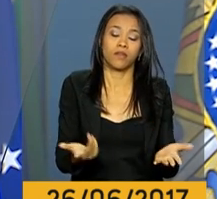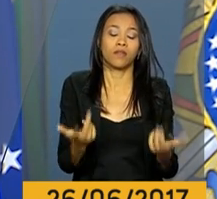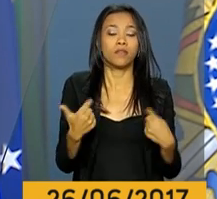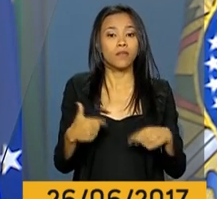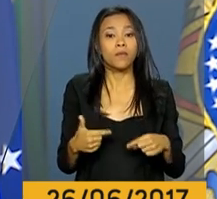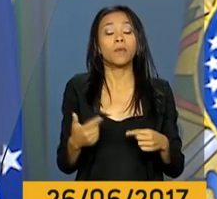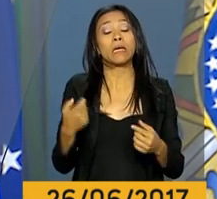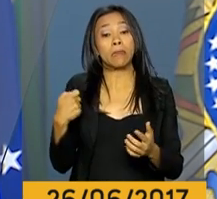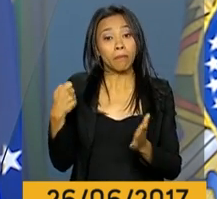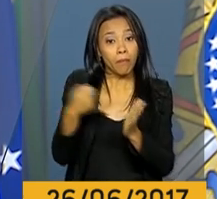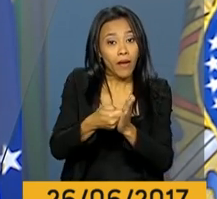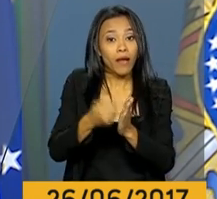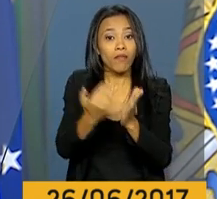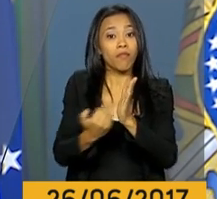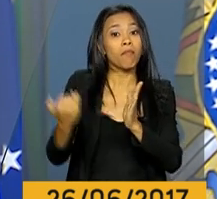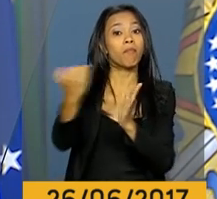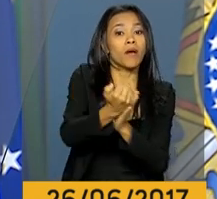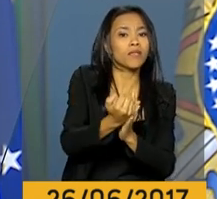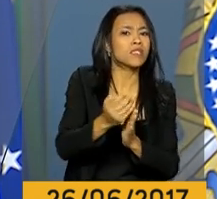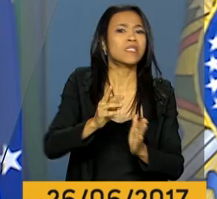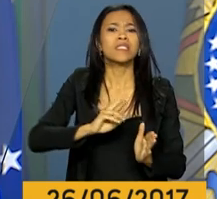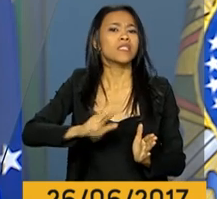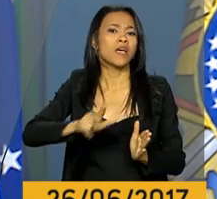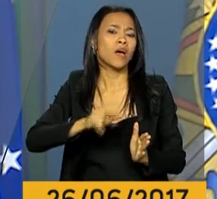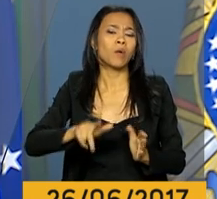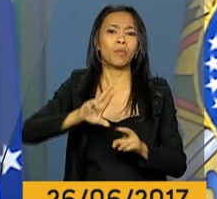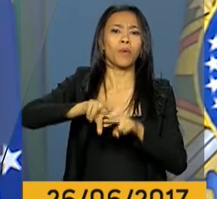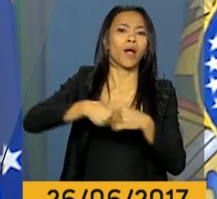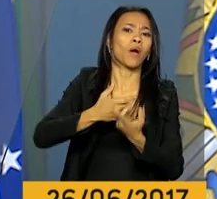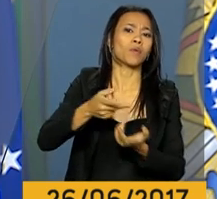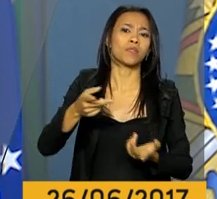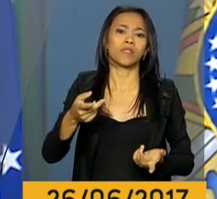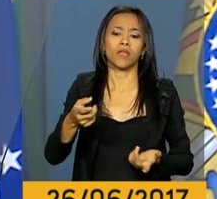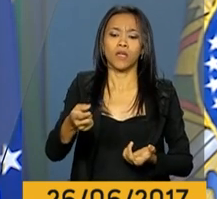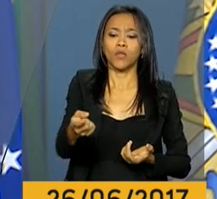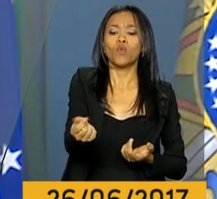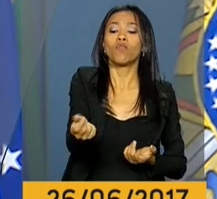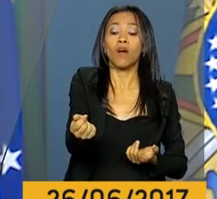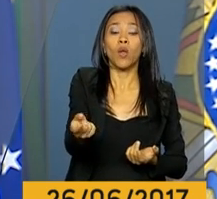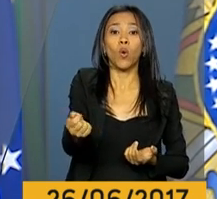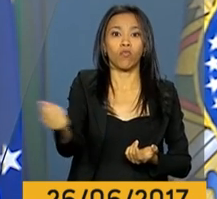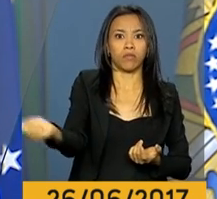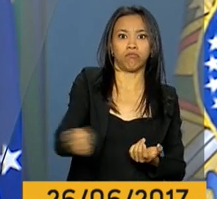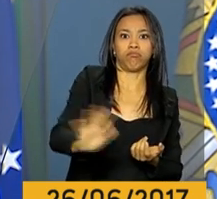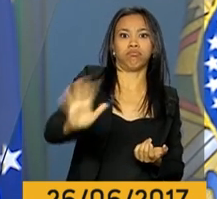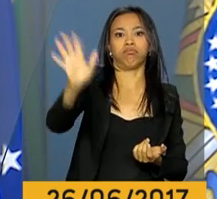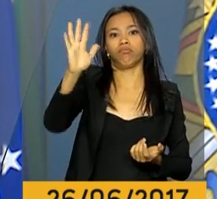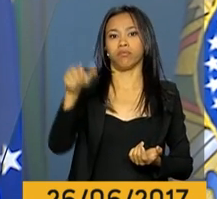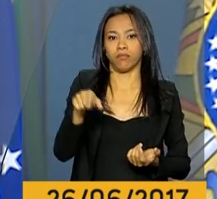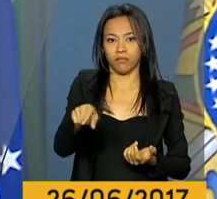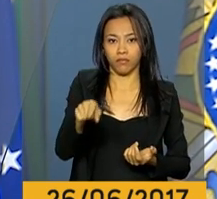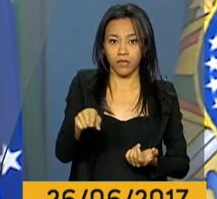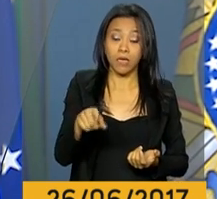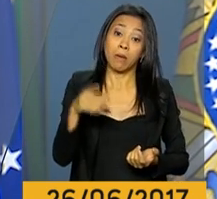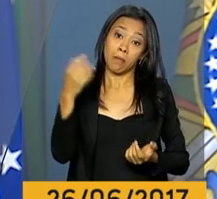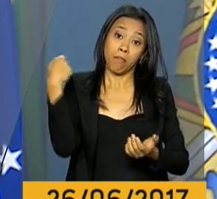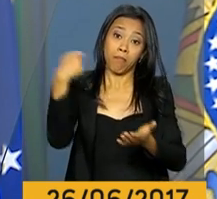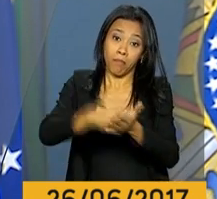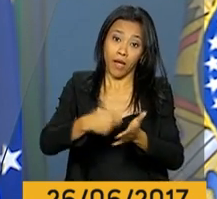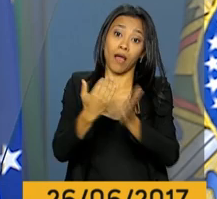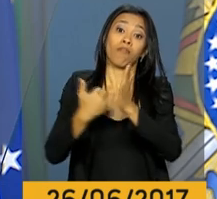pagavam mais não porque o real valor do produto fosse mais alto não é presidente Honório pagavam